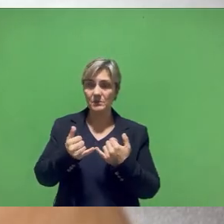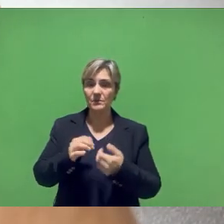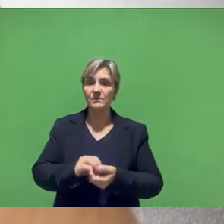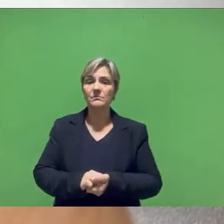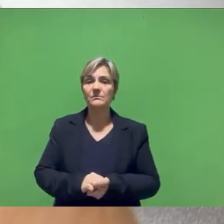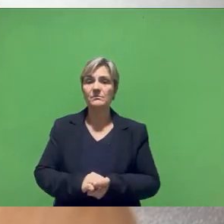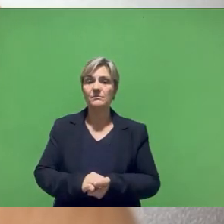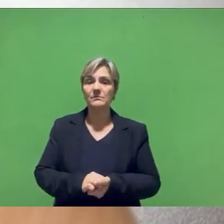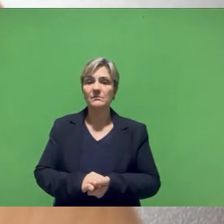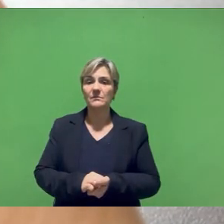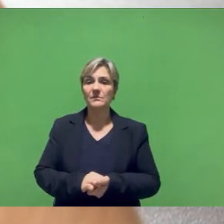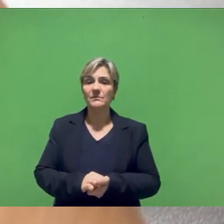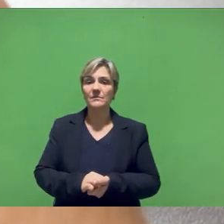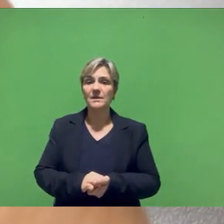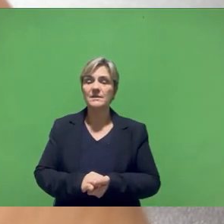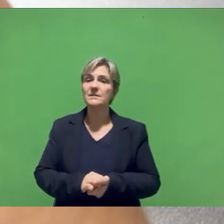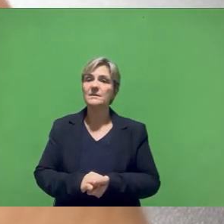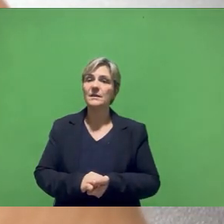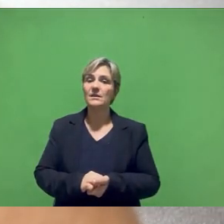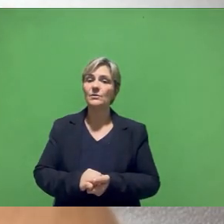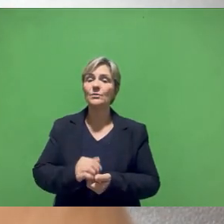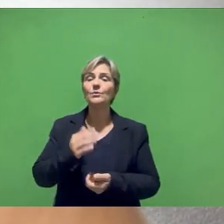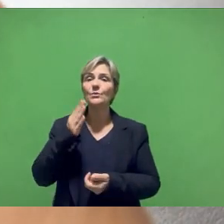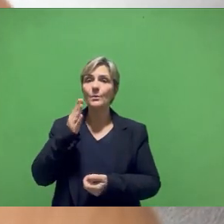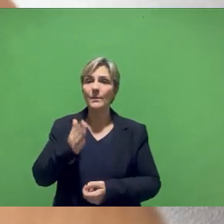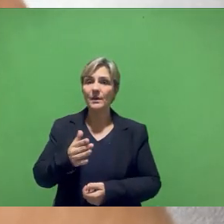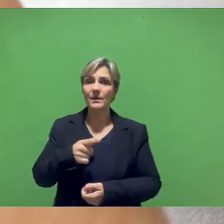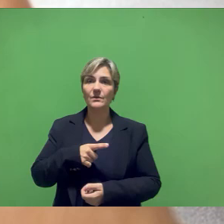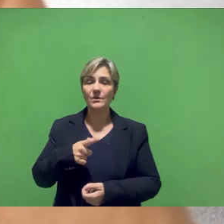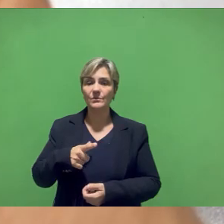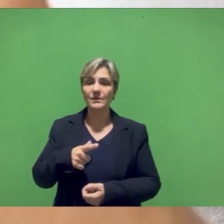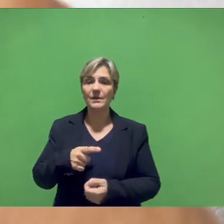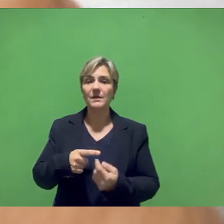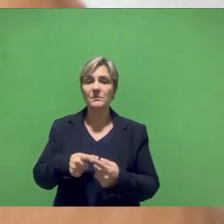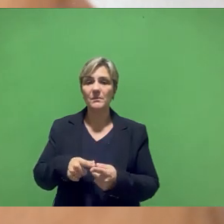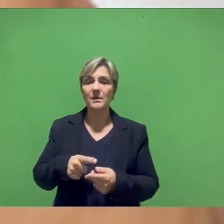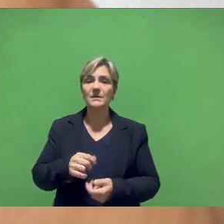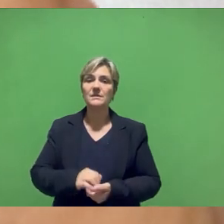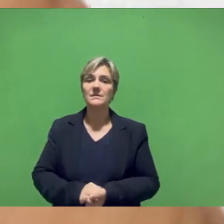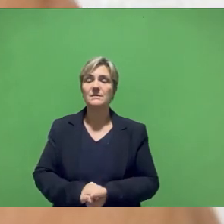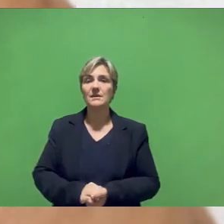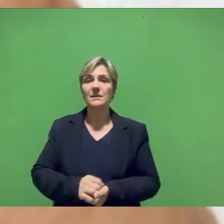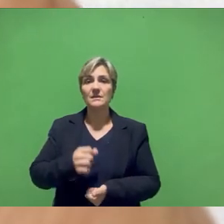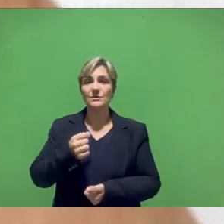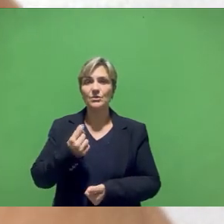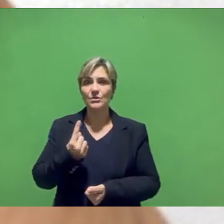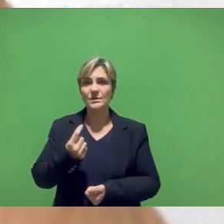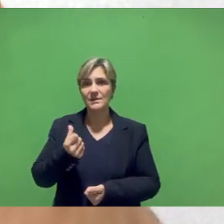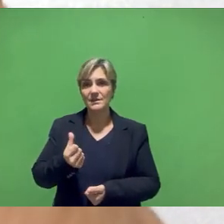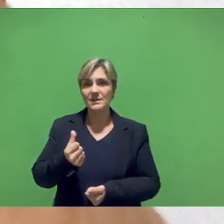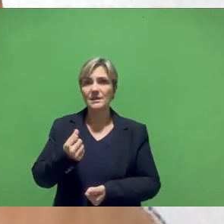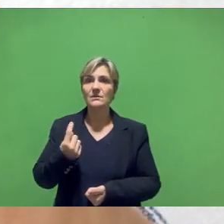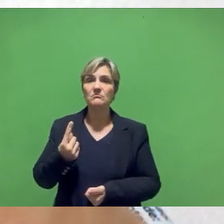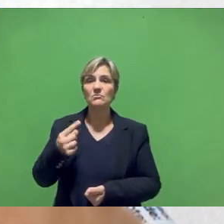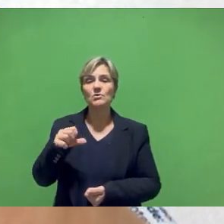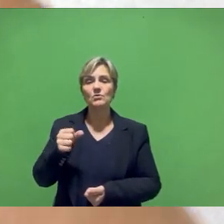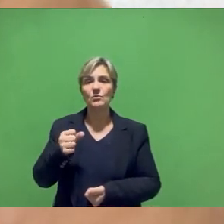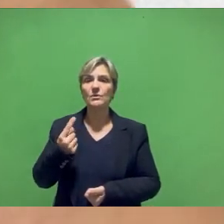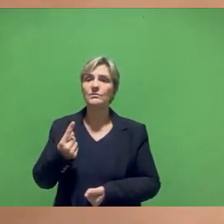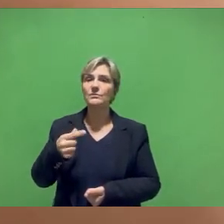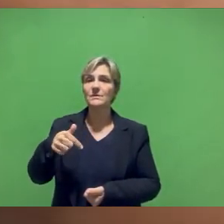17, vai ser nesse risco do meio. Não tem o número, mas é 16, 18, 17 é o do meio, ok?